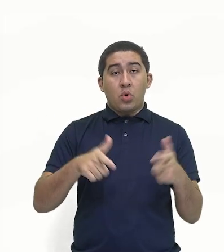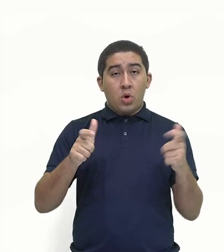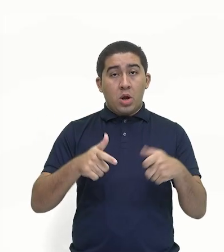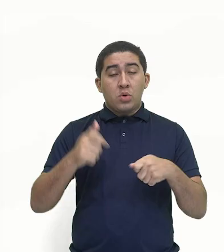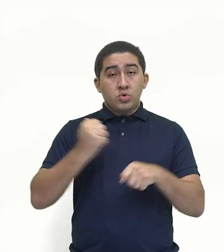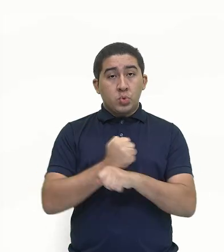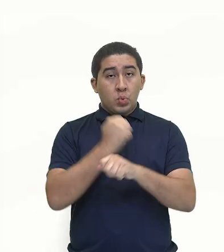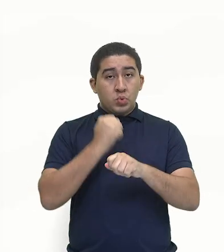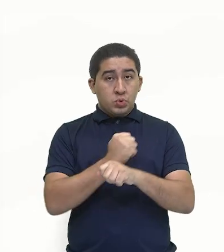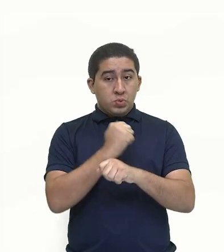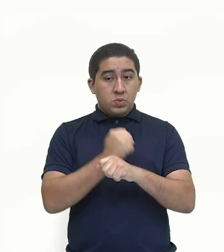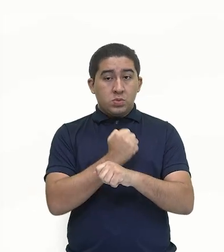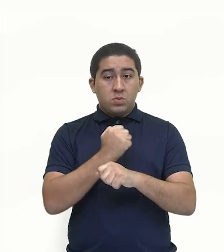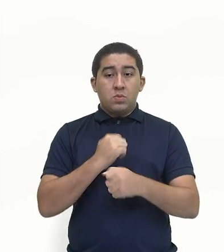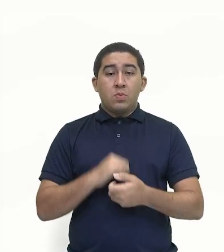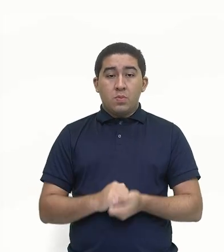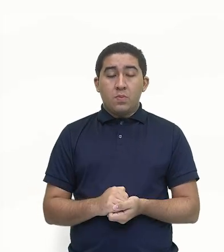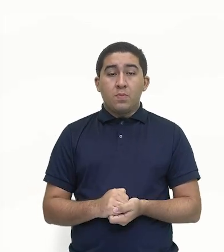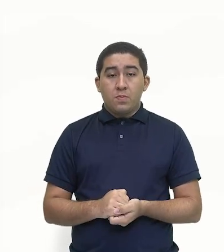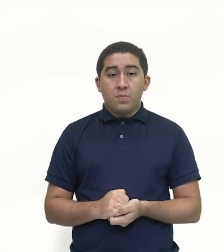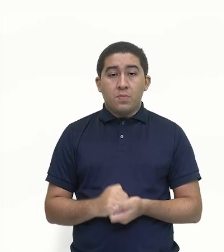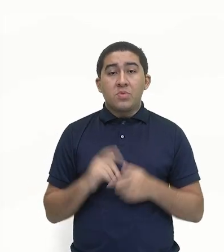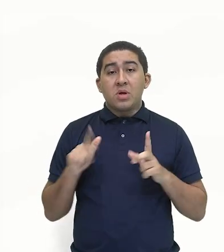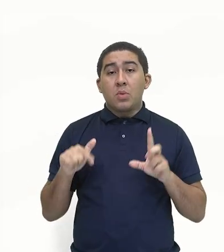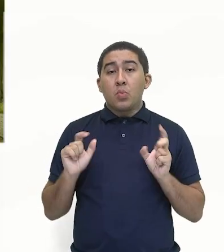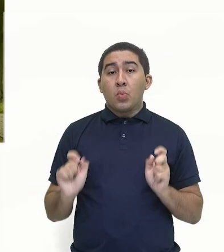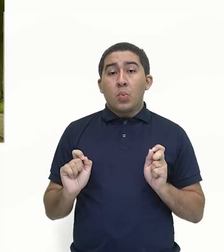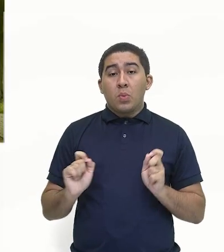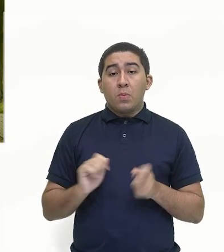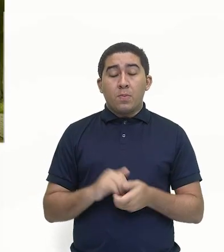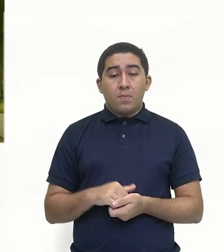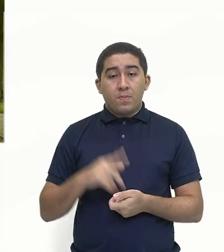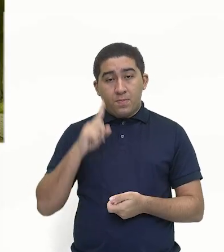de construção, não é? Ele é o quê?